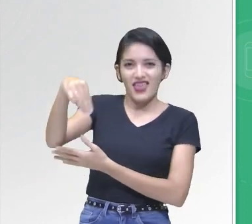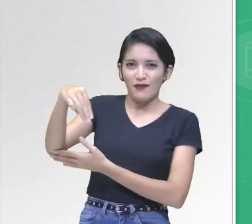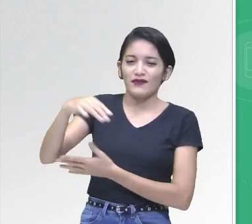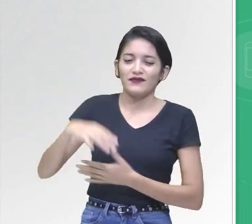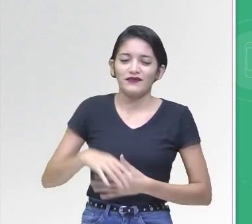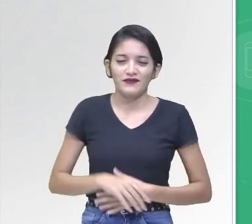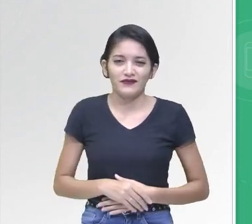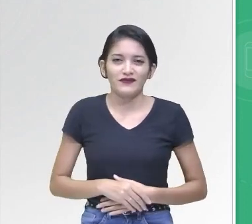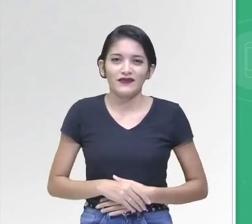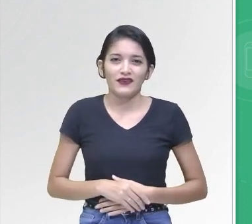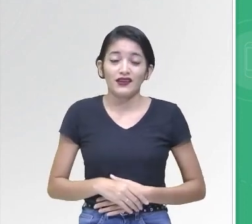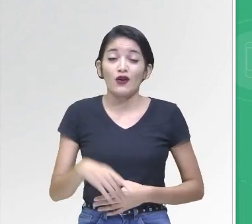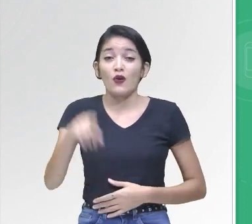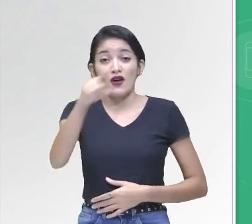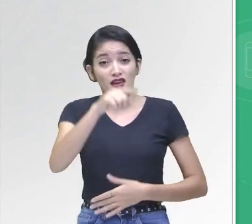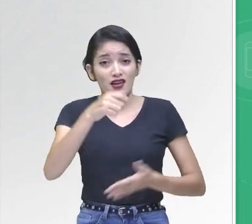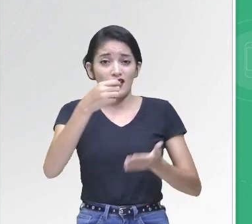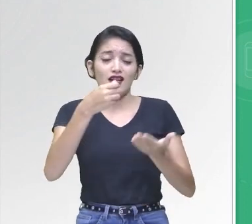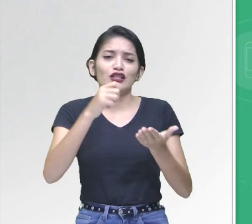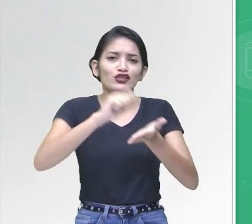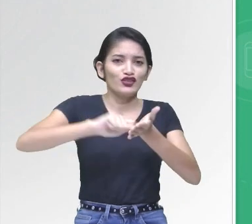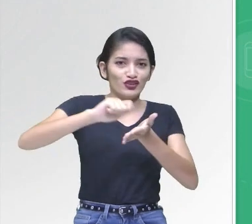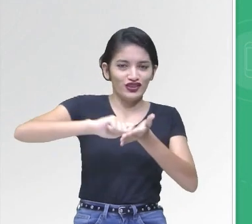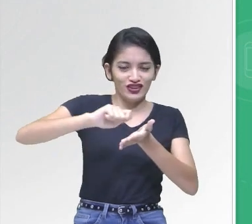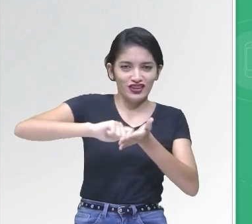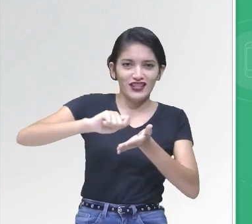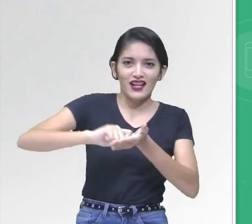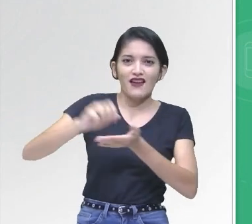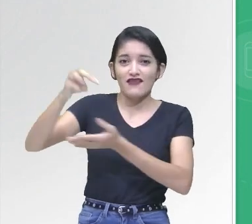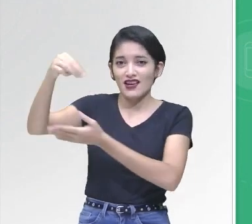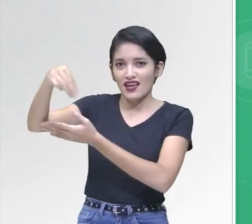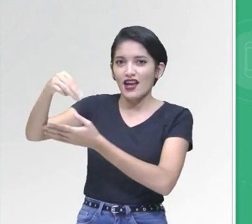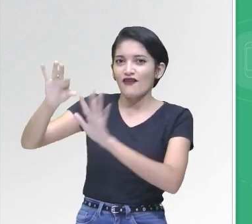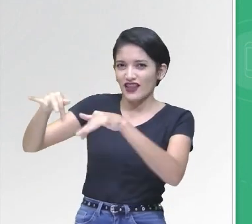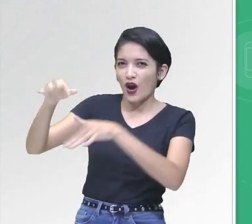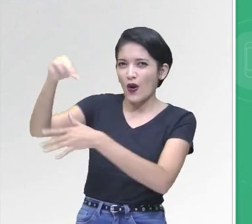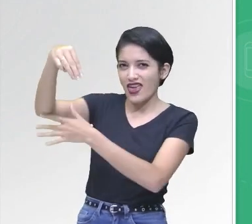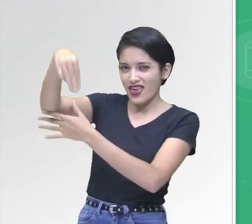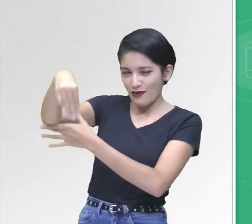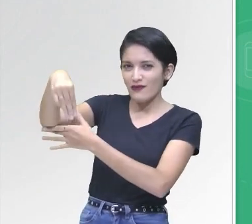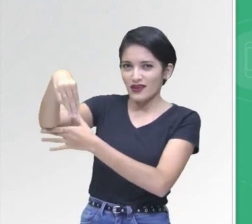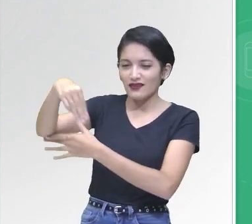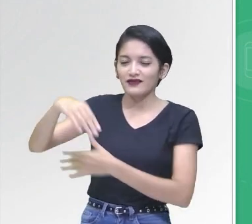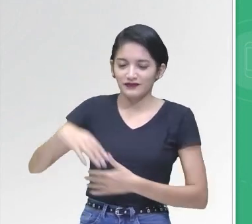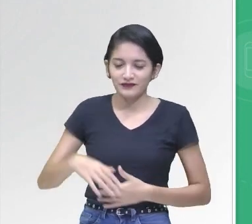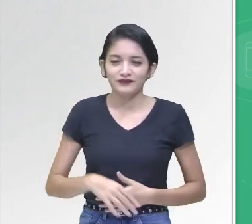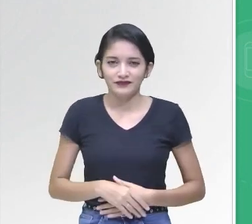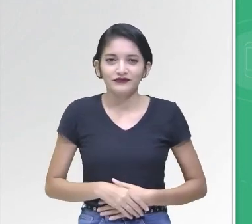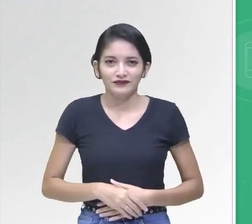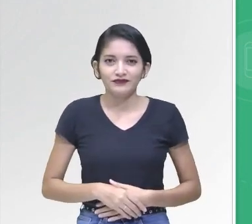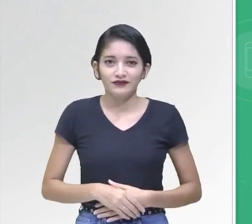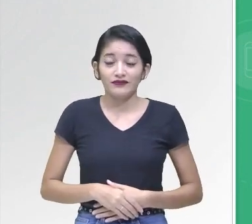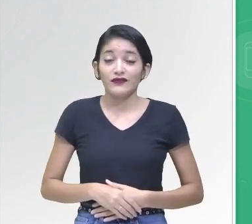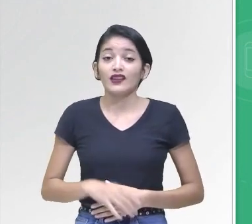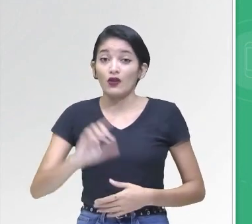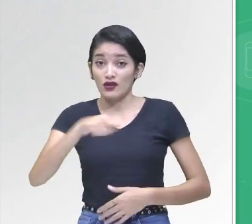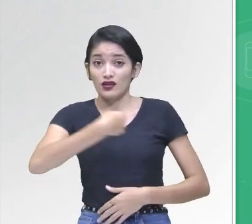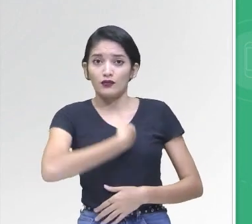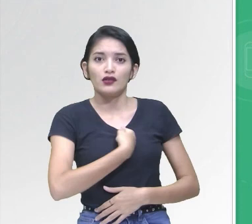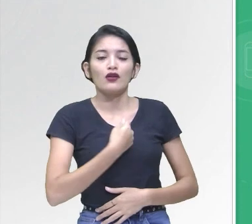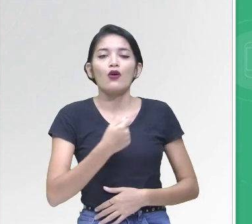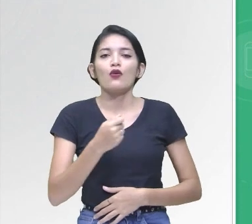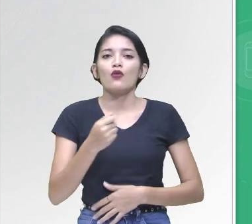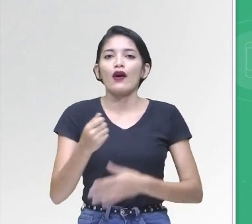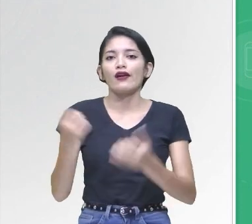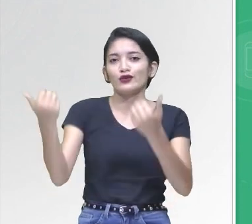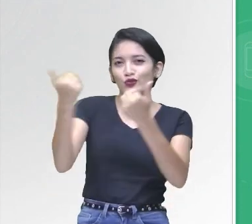Eles escrevem, não é assim que nós falamos? Escrevem. Escrevem com um M no final? Na língua espanhola, não. É um N